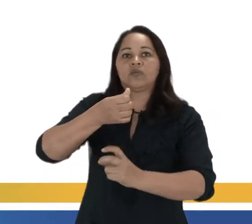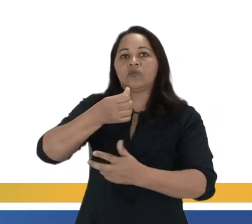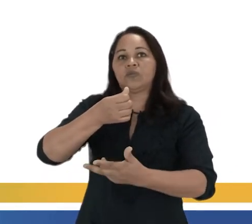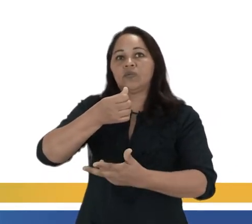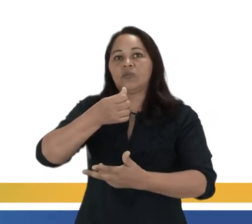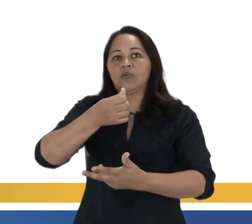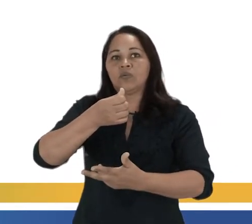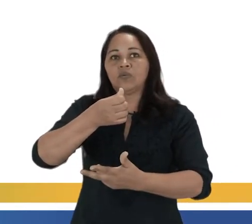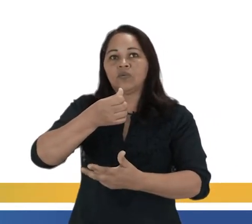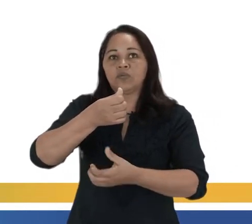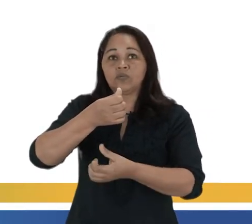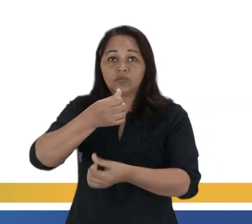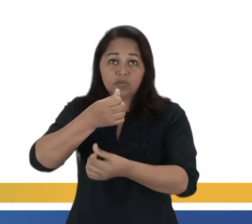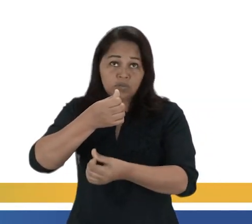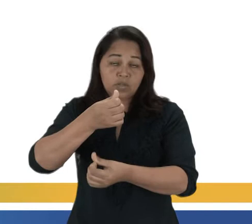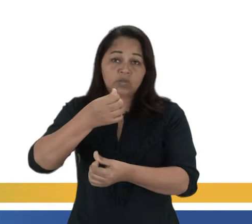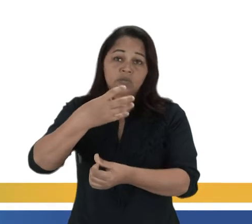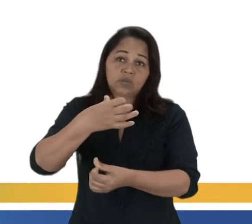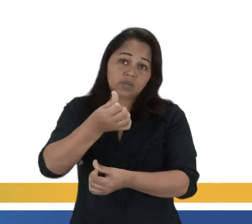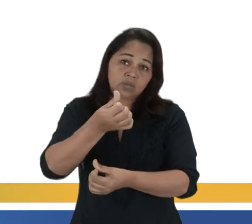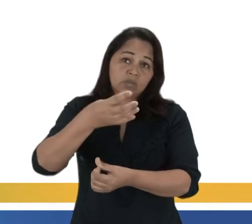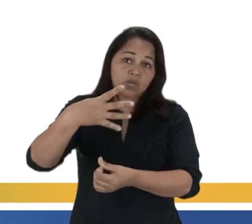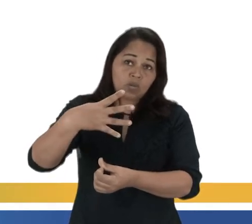falar desse termo geral.